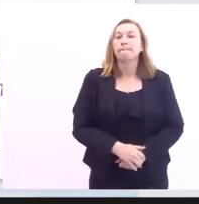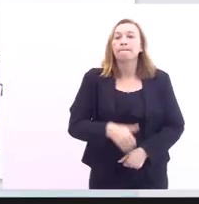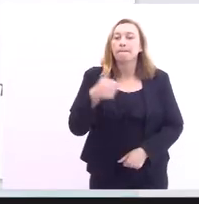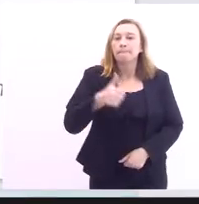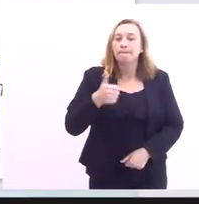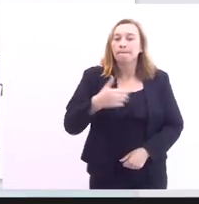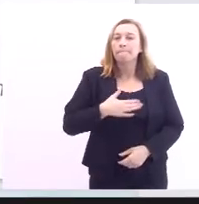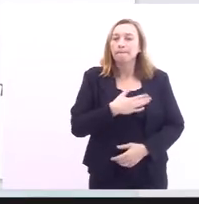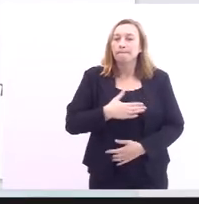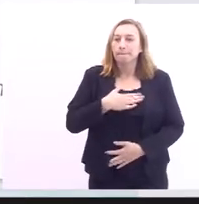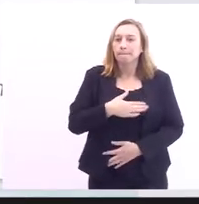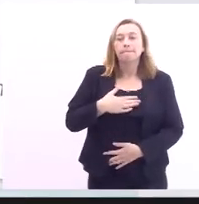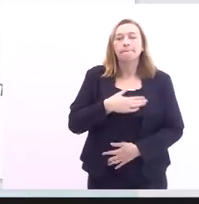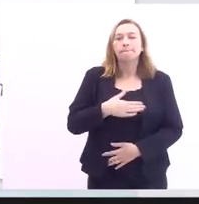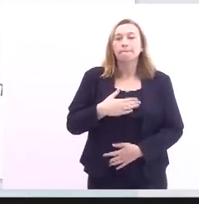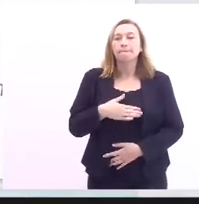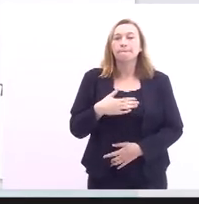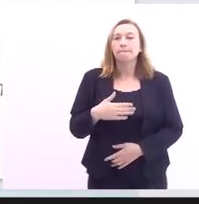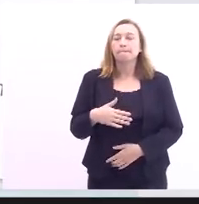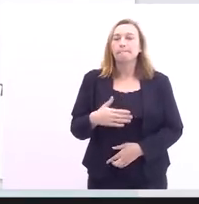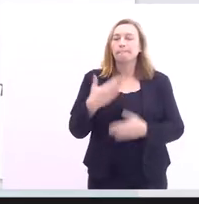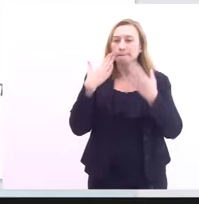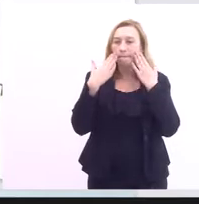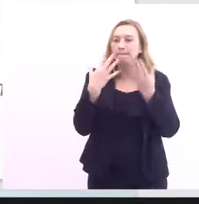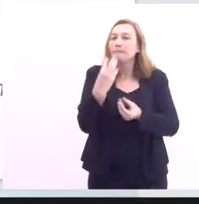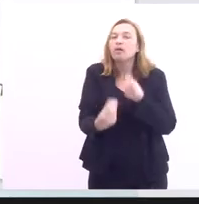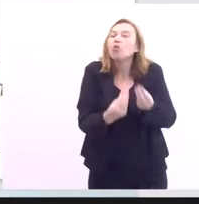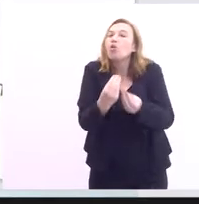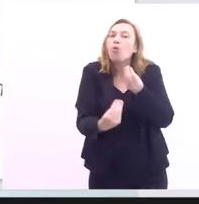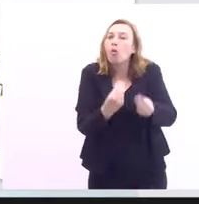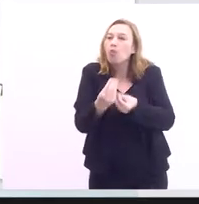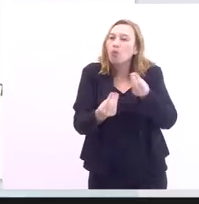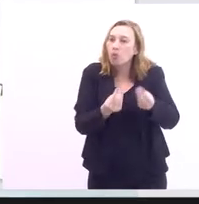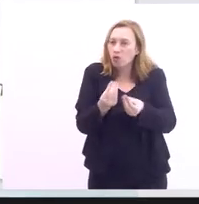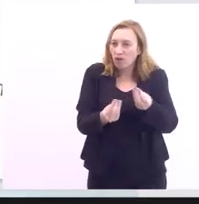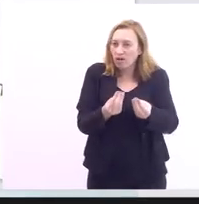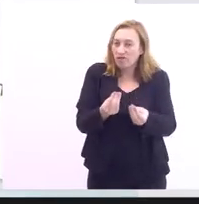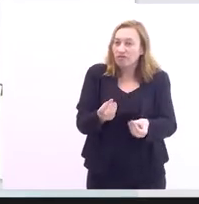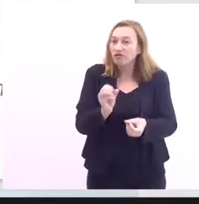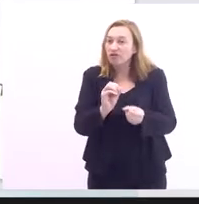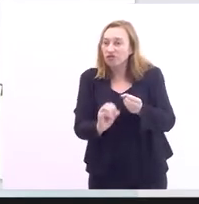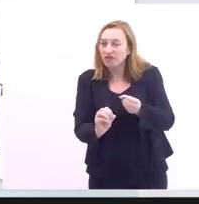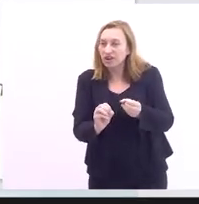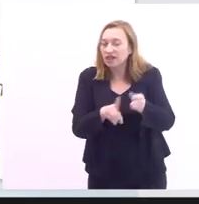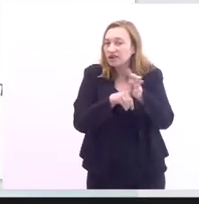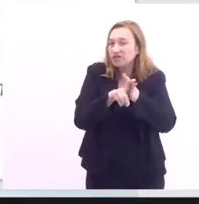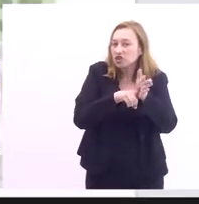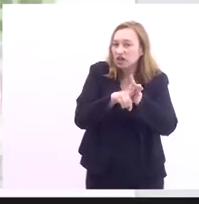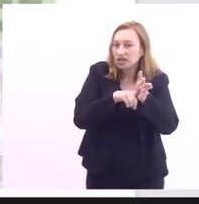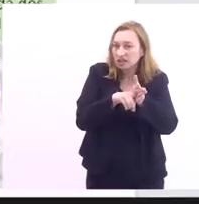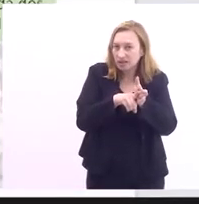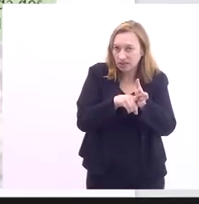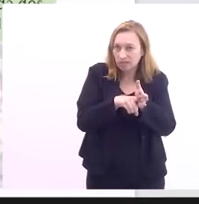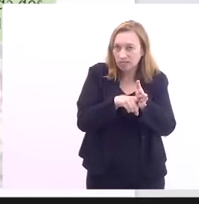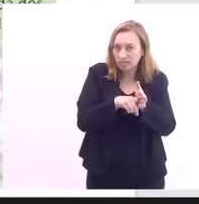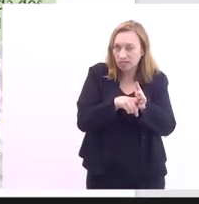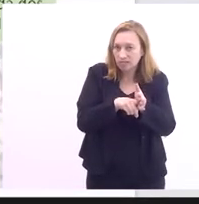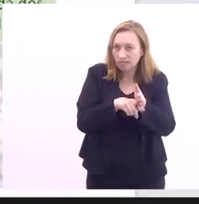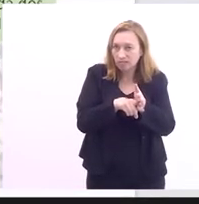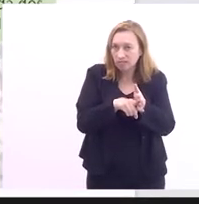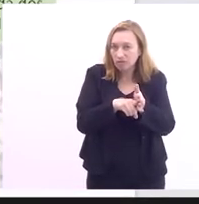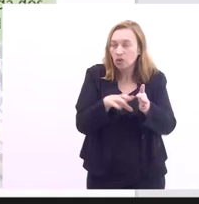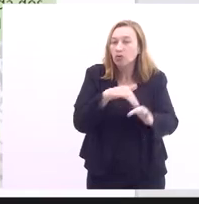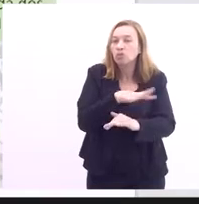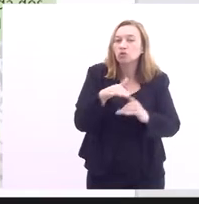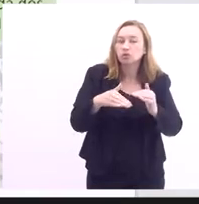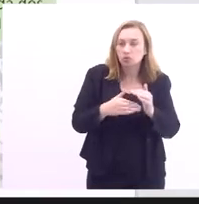Primeiramente, eu gostaria de apresentar como é realizada a fiscalização na ANEEL como um todo,